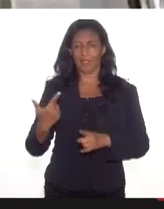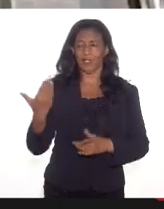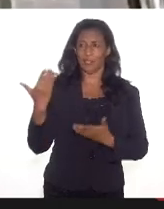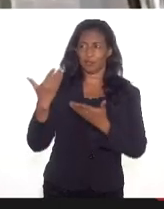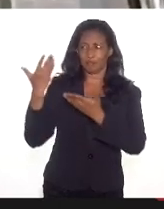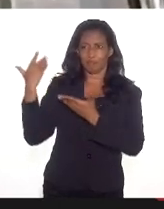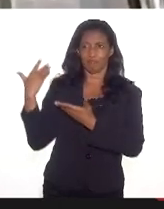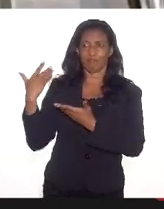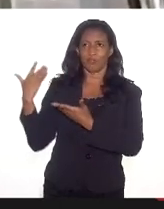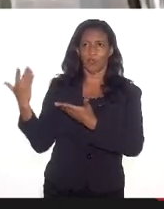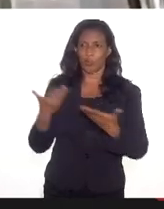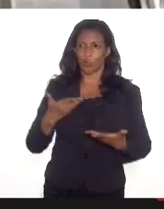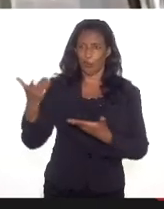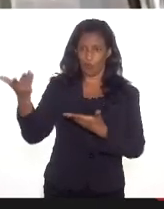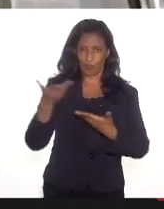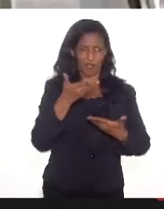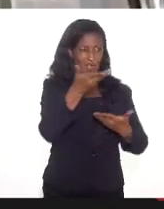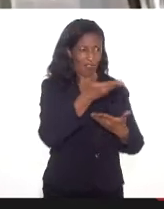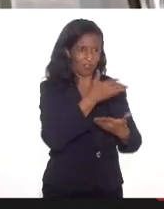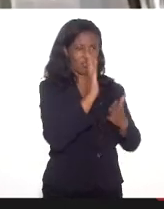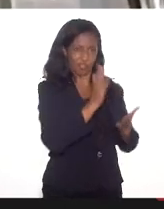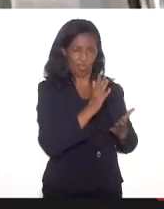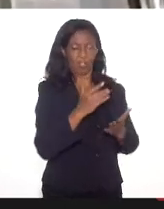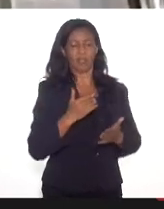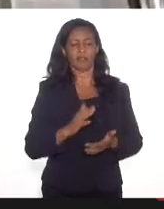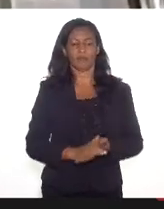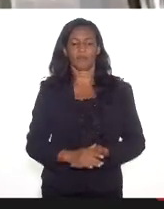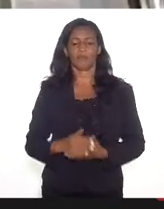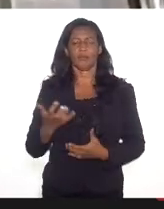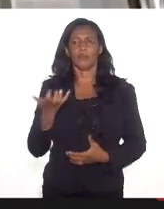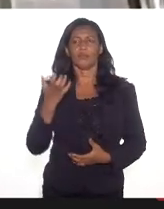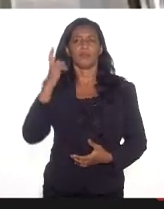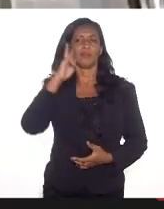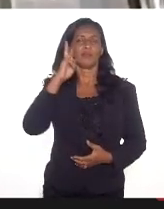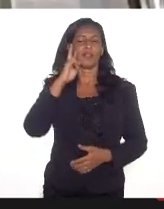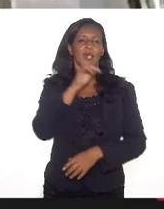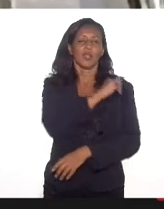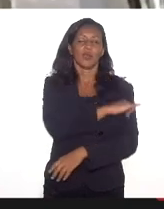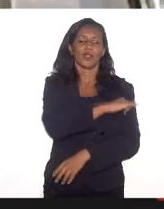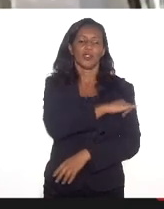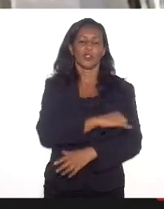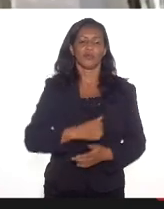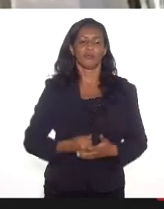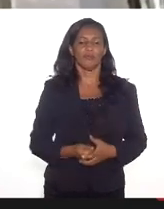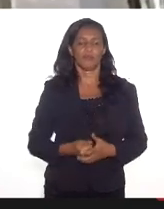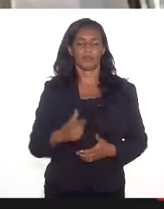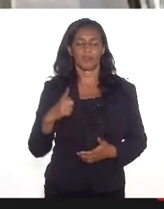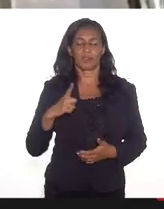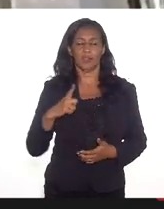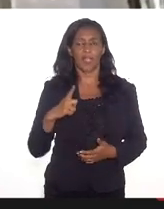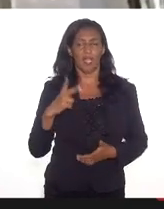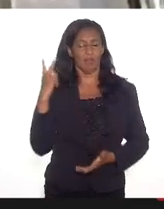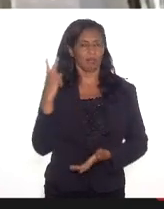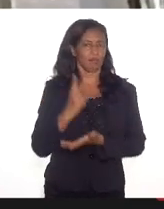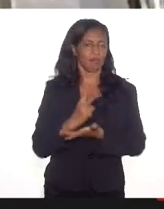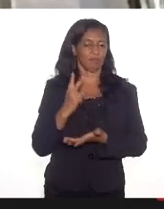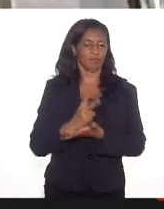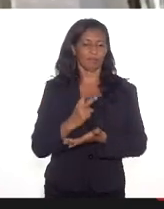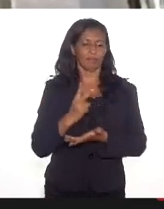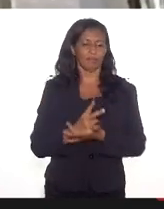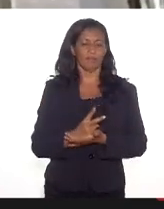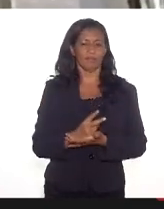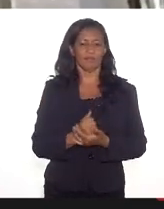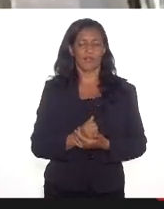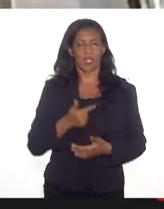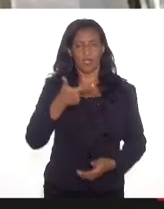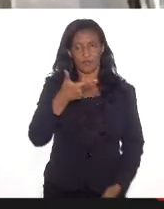pelos seus convidados e convidadas eu queria lembrar que o Rio de Janeiro tem ainda teve